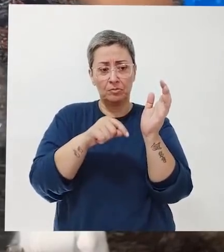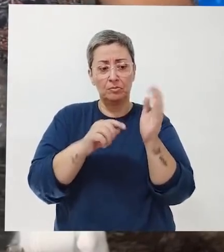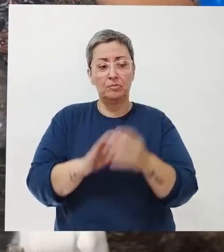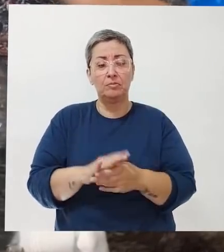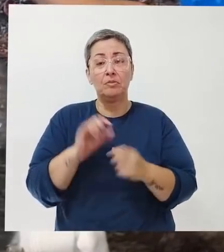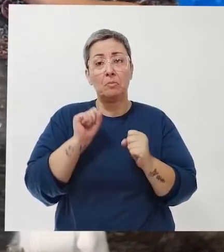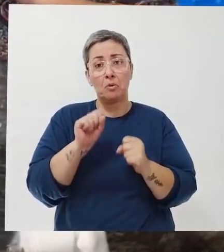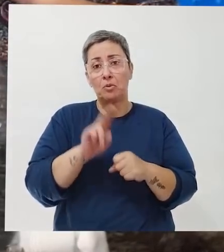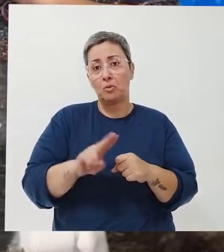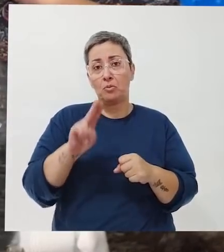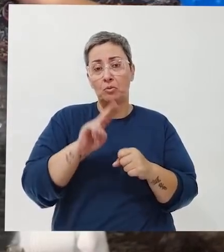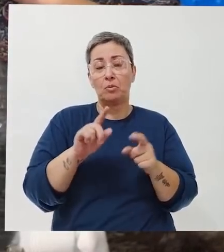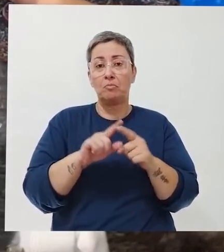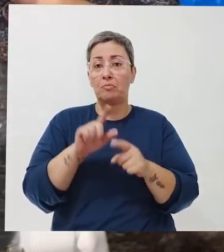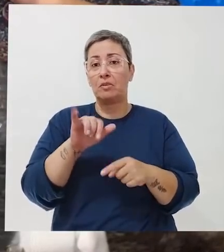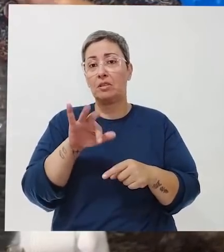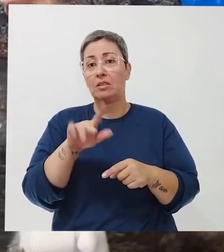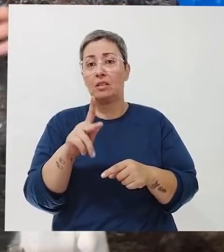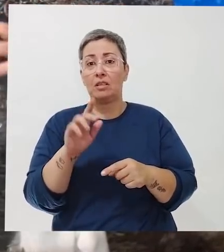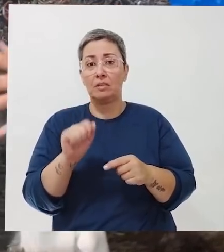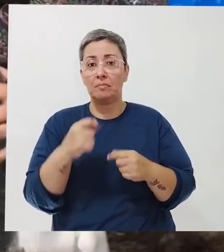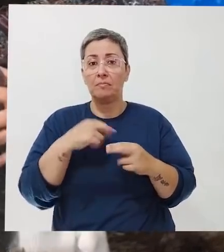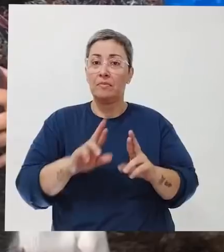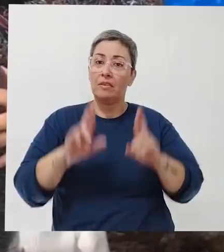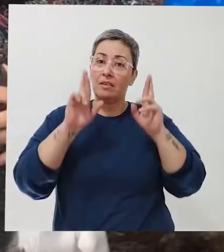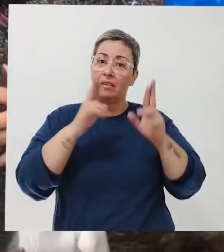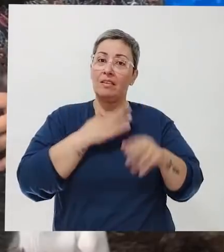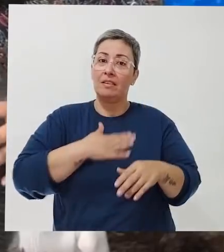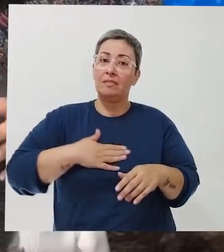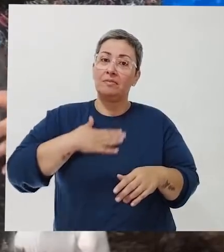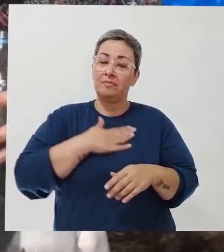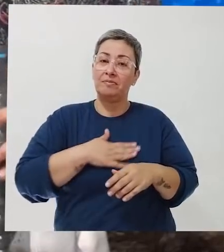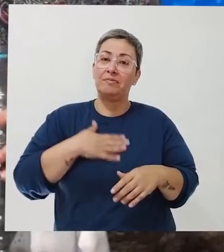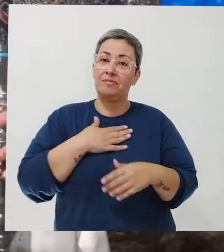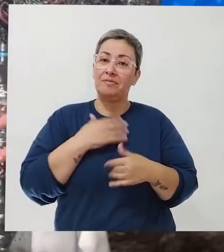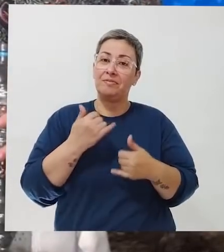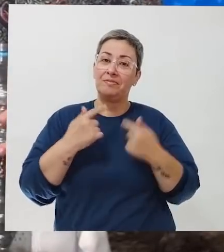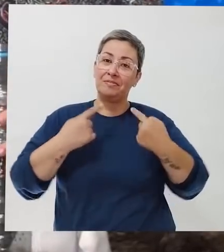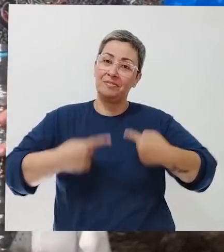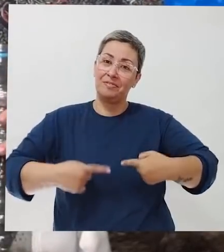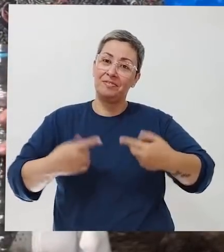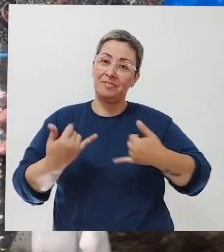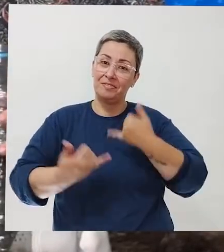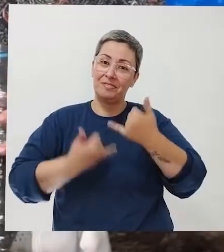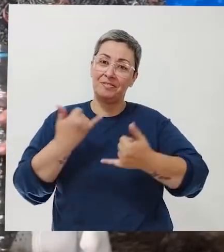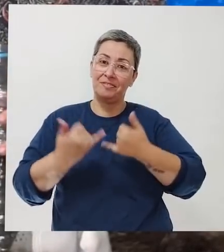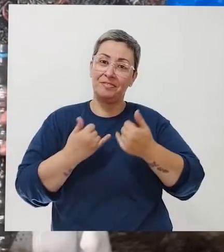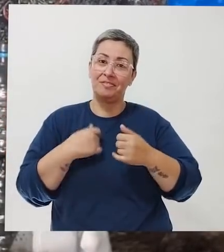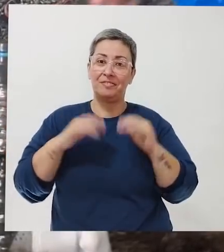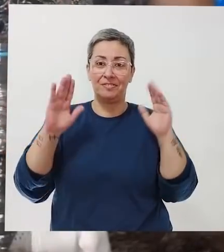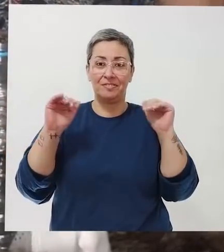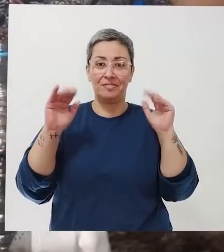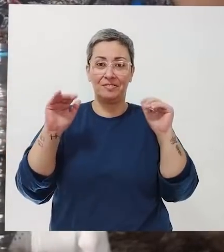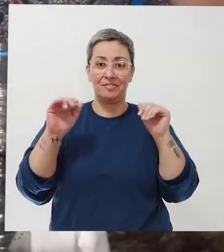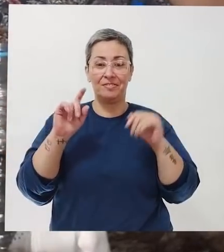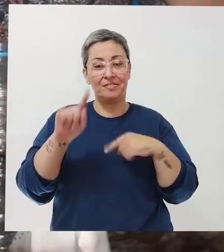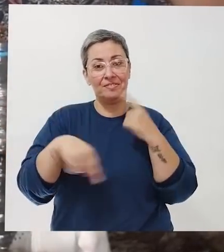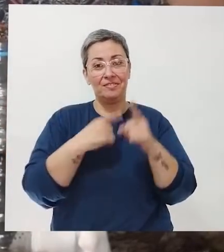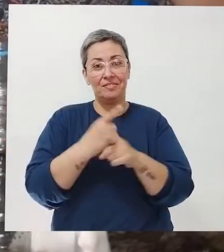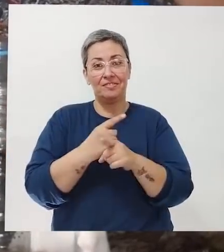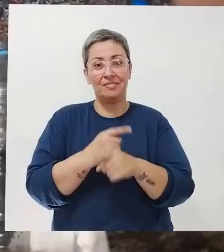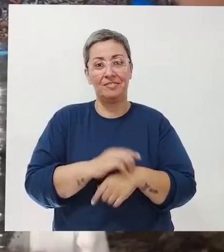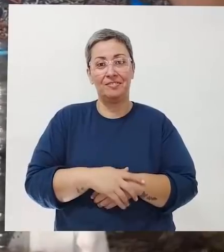pulso. Pode utilizar também linha. Espero que vocês tenham gostado do nosso desafio de brincadeira. Tchau, crianças!